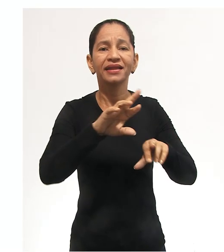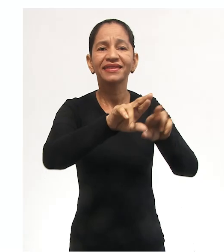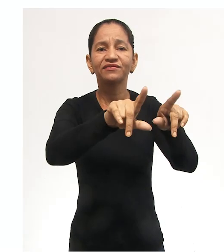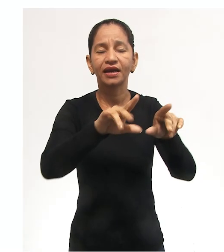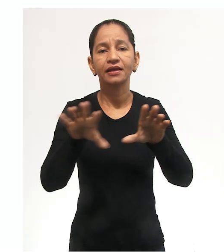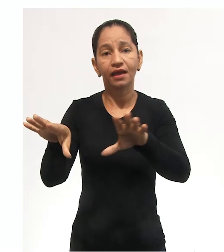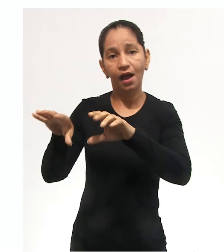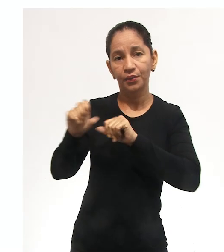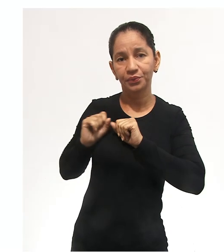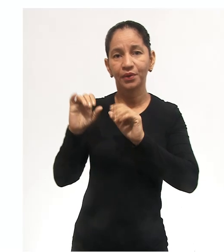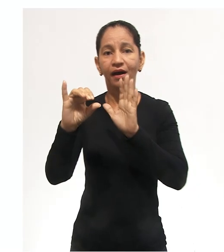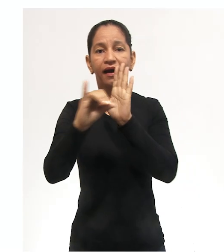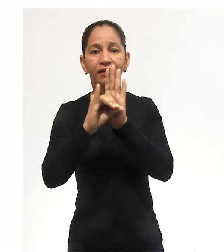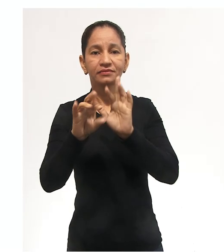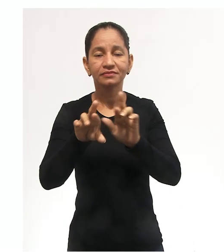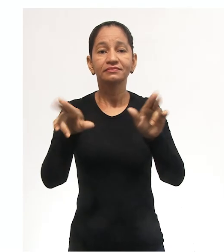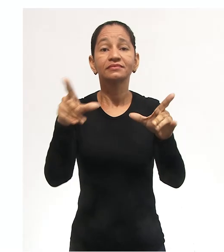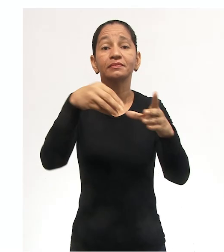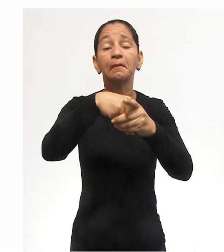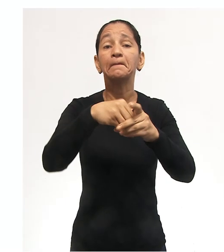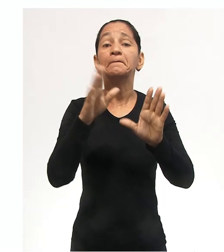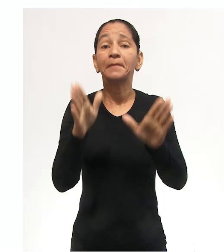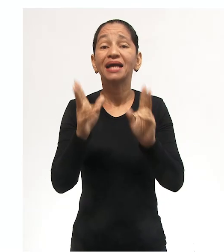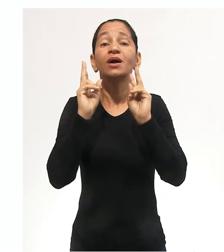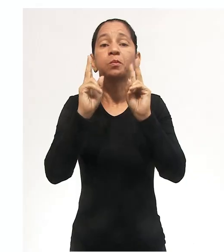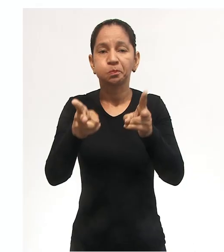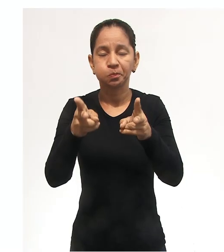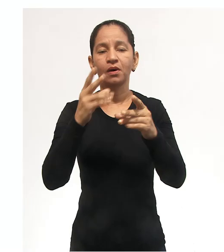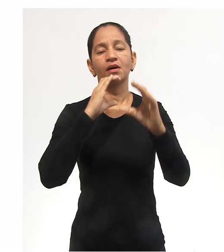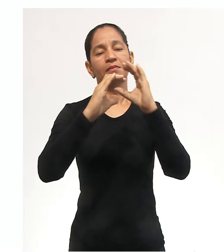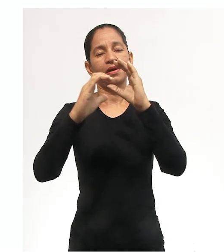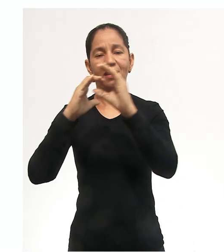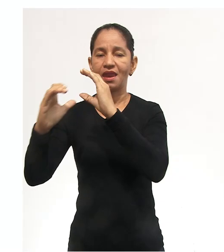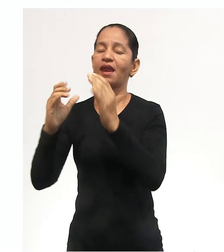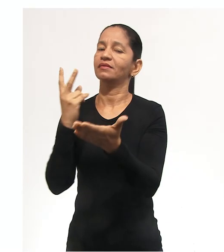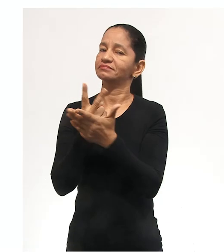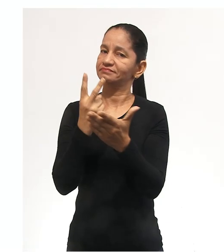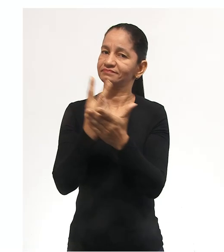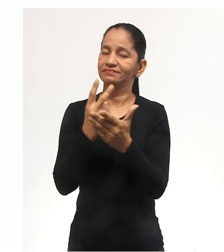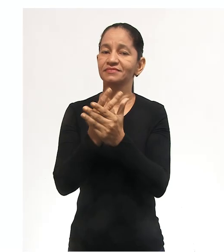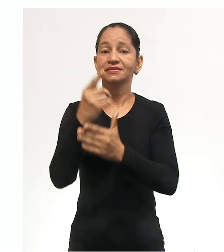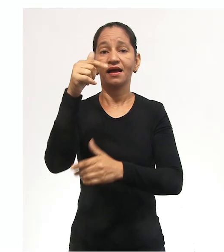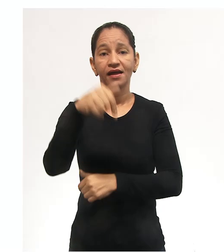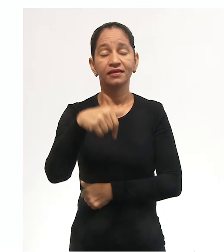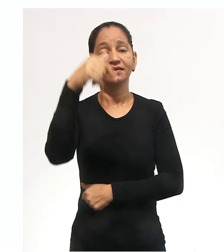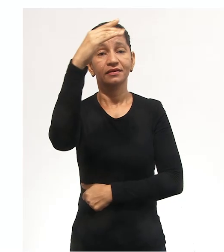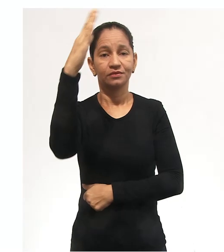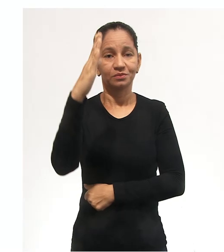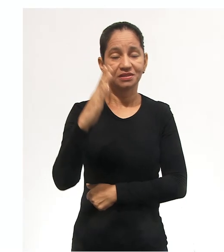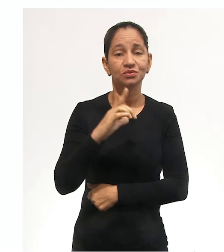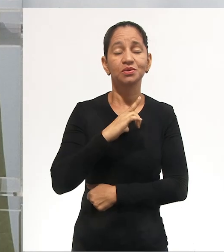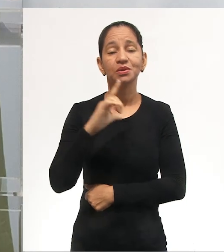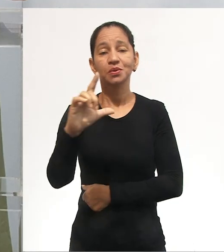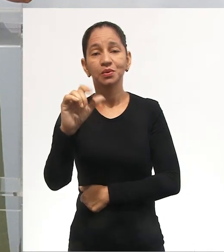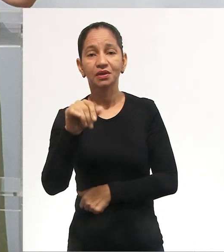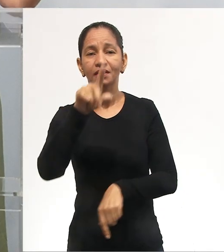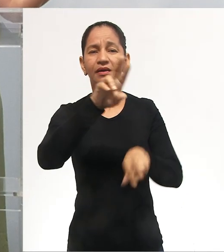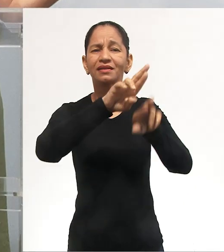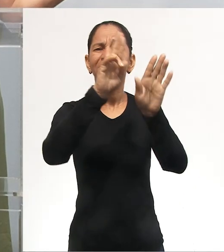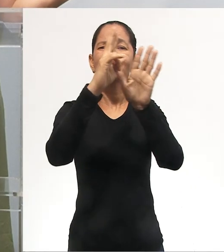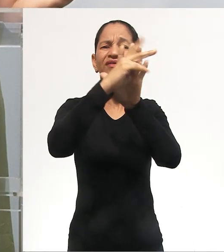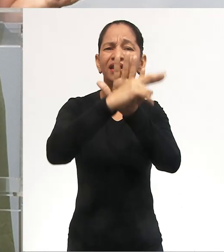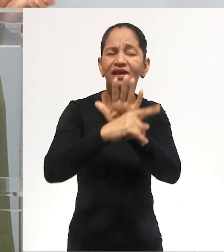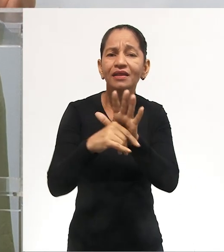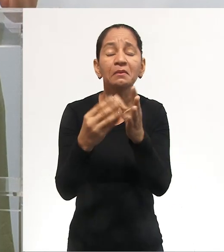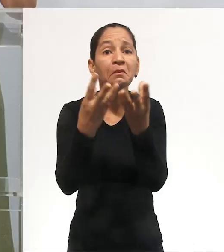sua função de comunicação. Então, assim, embora no Brasil, né, a gente tenha essa diversidade que